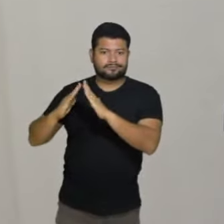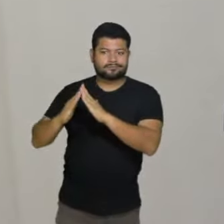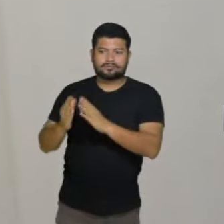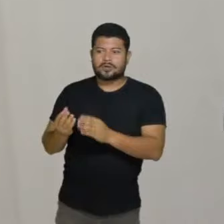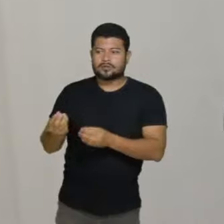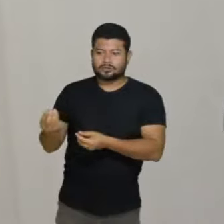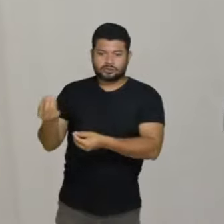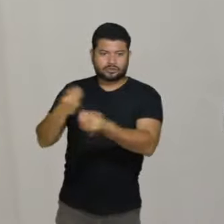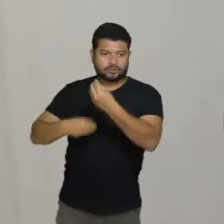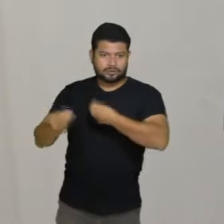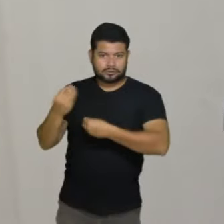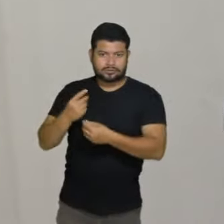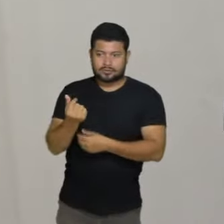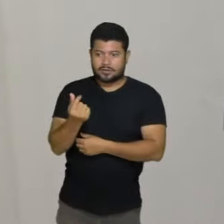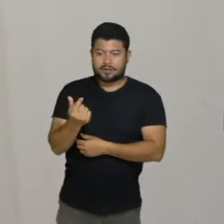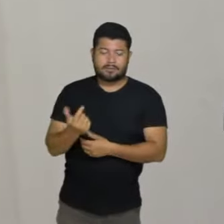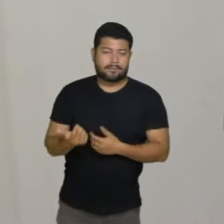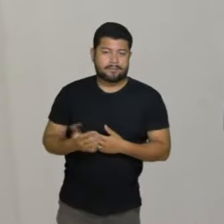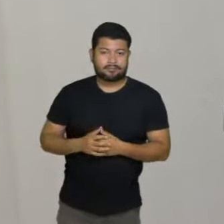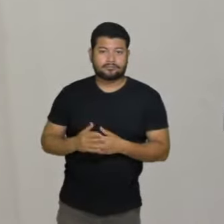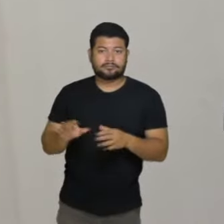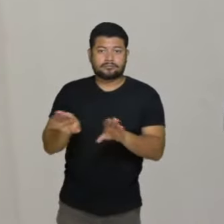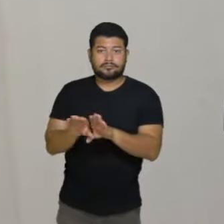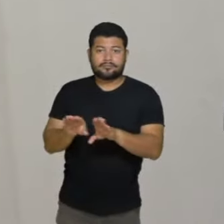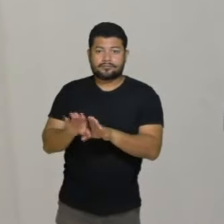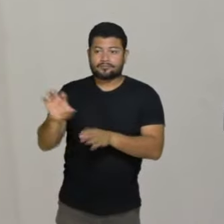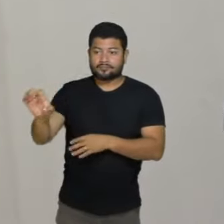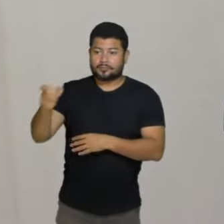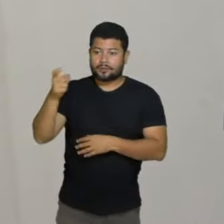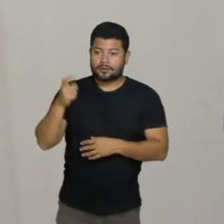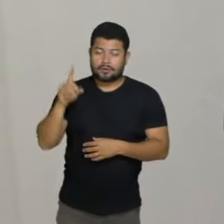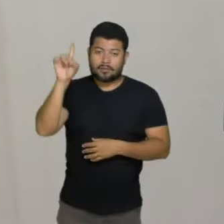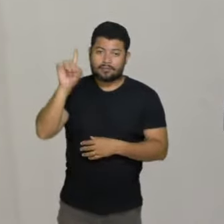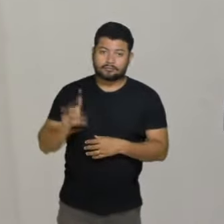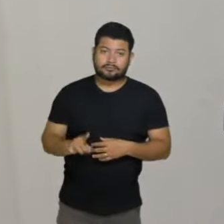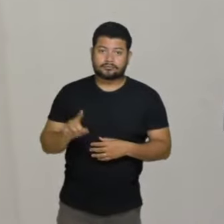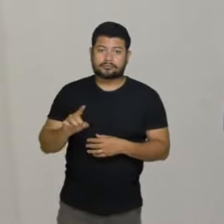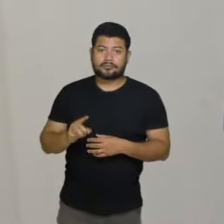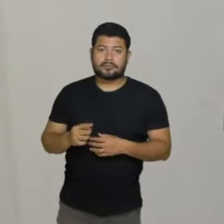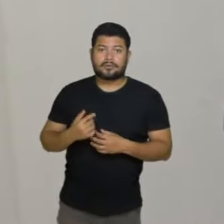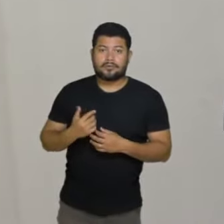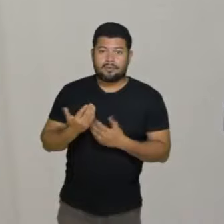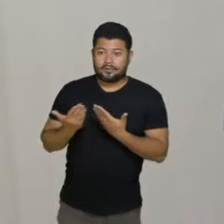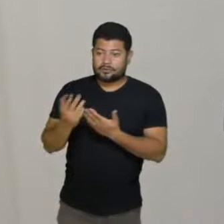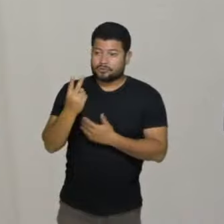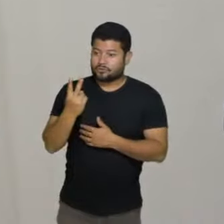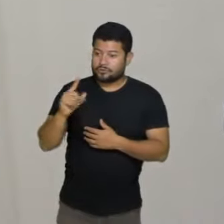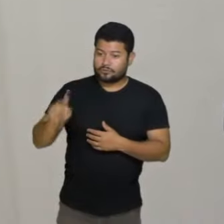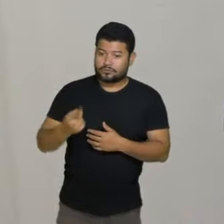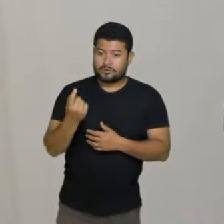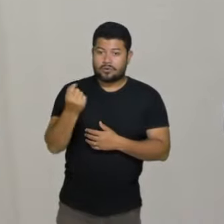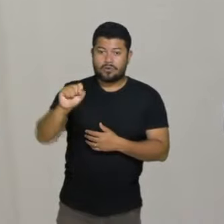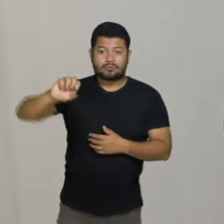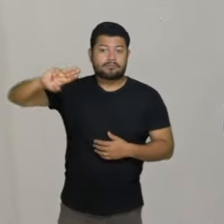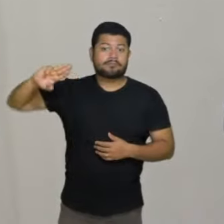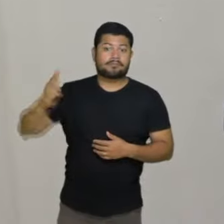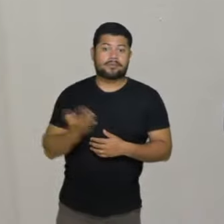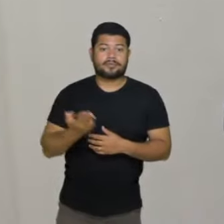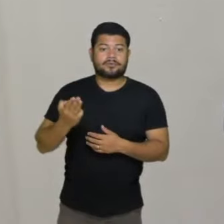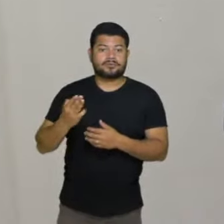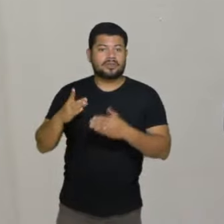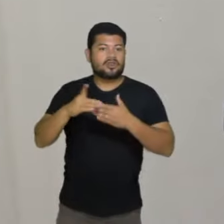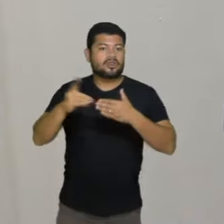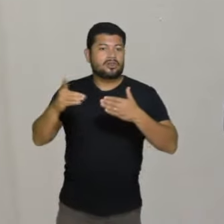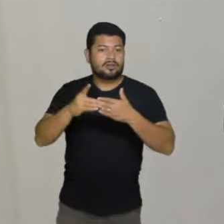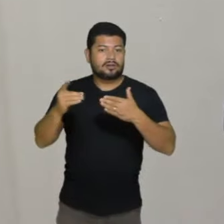Ao formalizar a delação, o ex-diretor renunciou a 2,8 milhões de dólares que estavam em uma conta